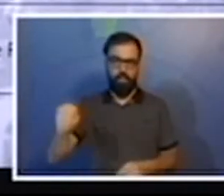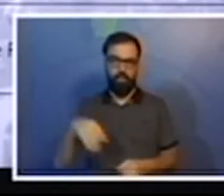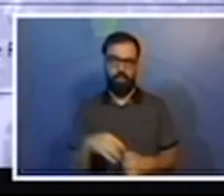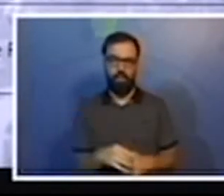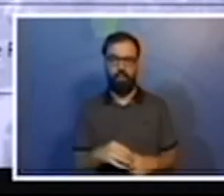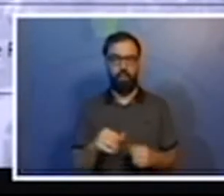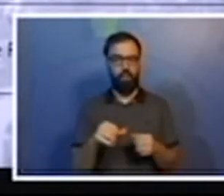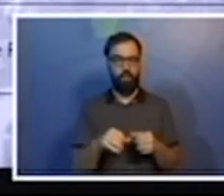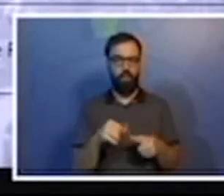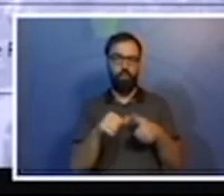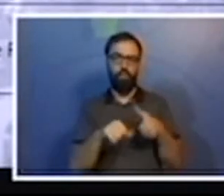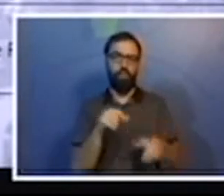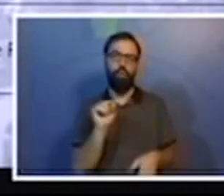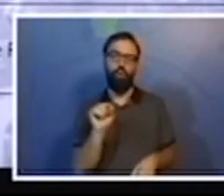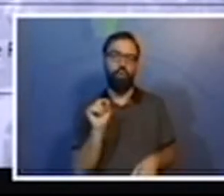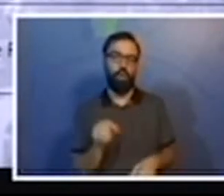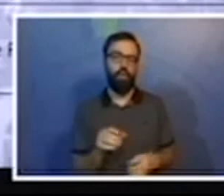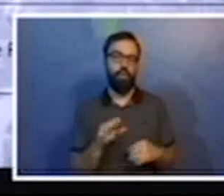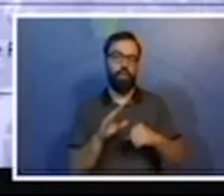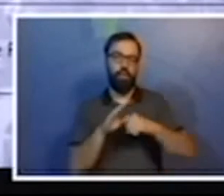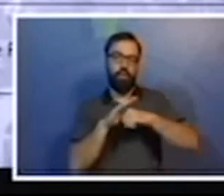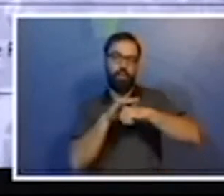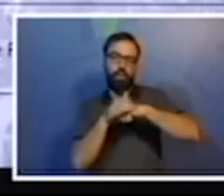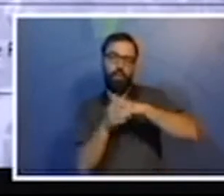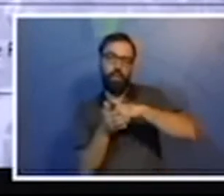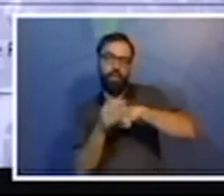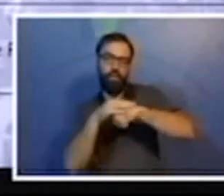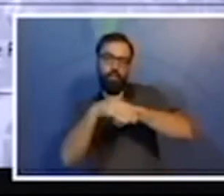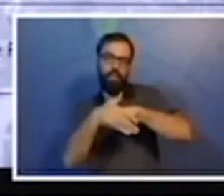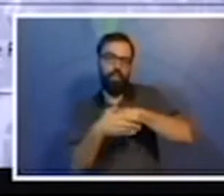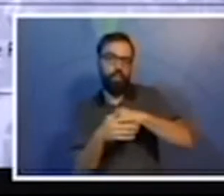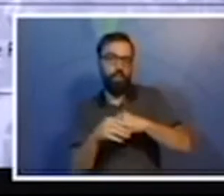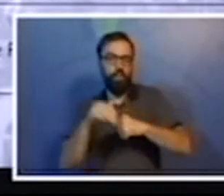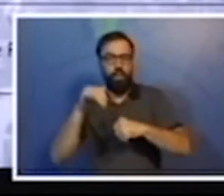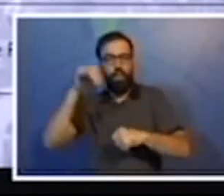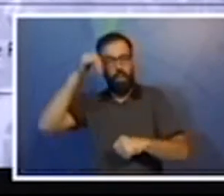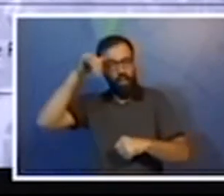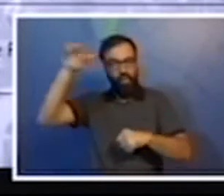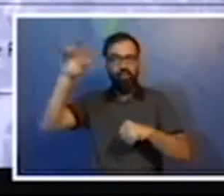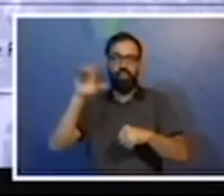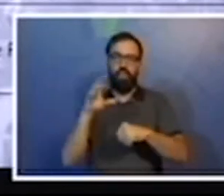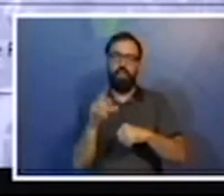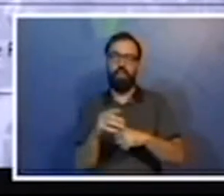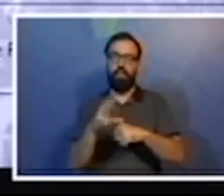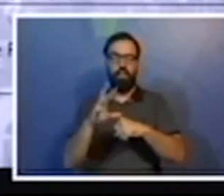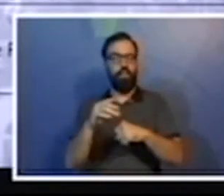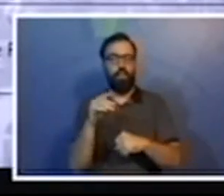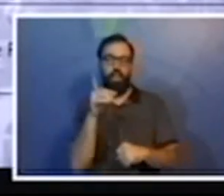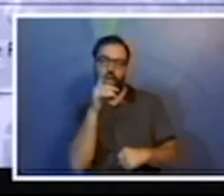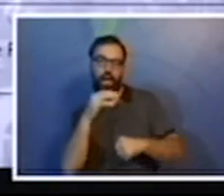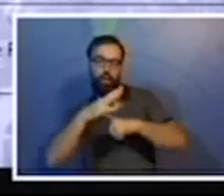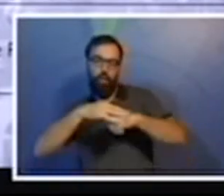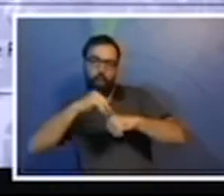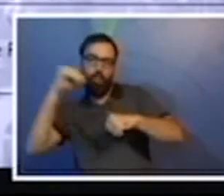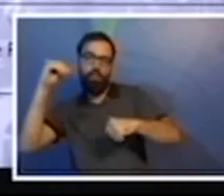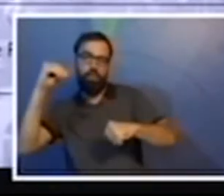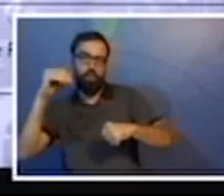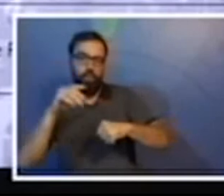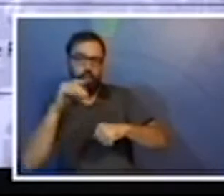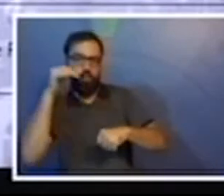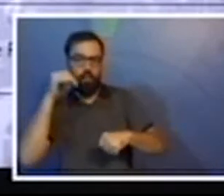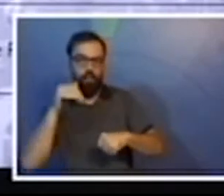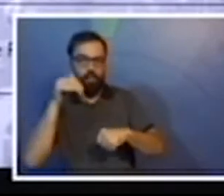novidade evolutiva película protetora anti ressecamento já que elas conquistaram o ambiente terrestre elas tinham visivelmente